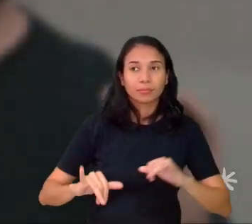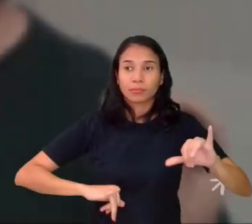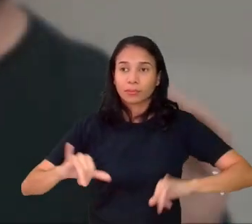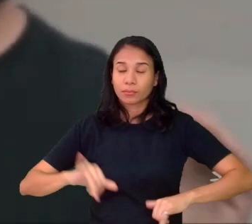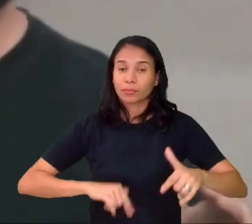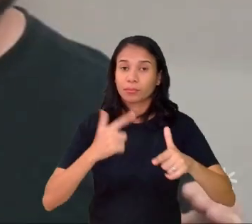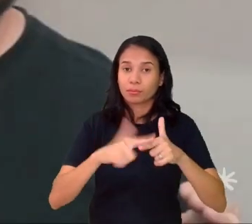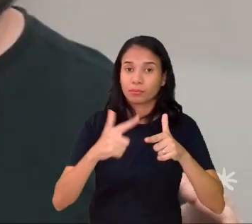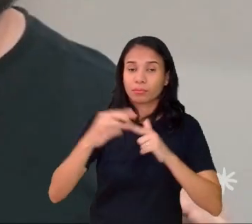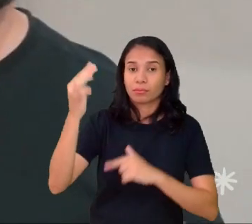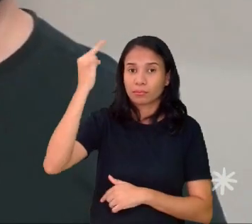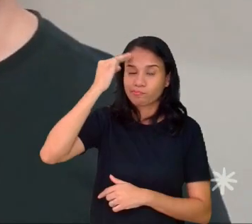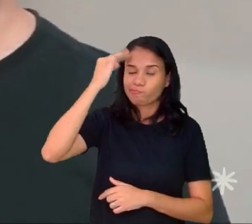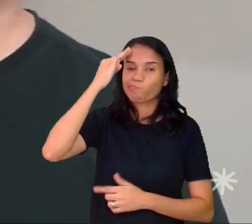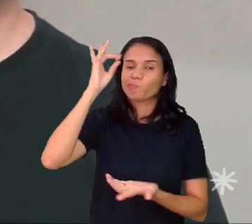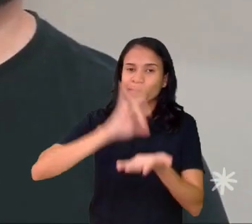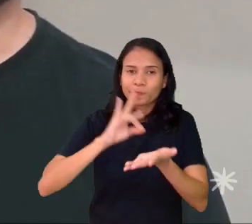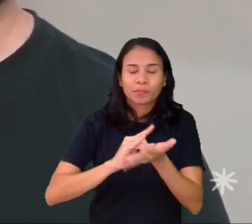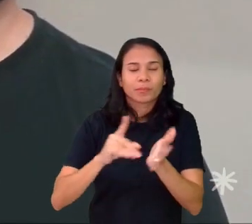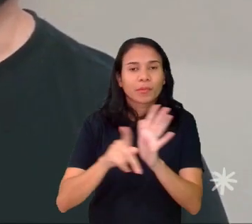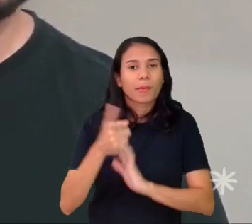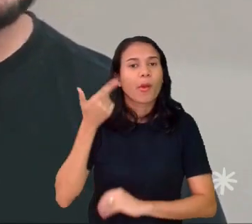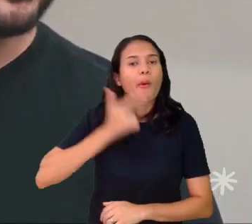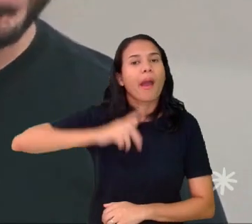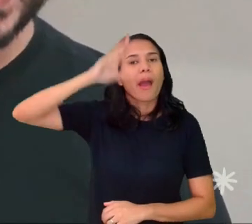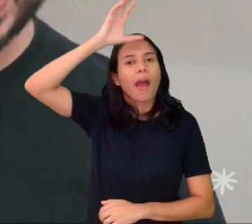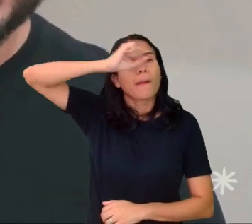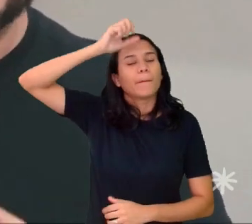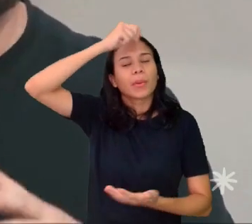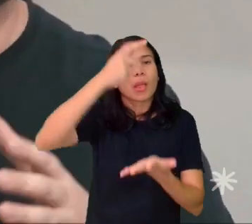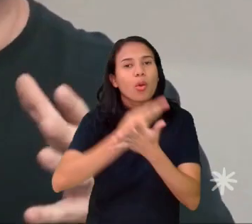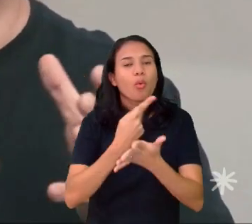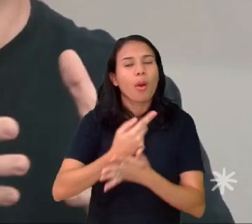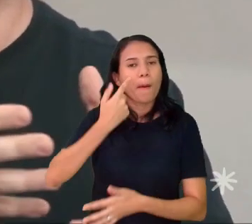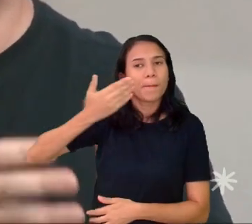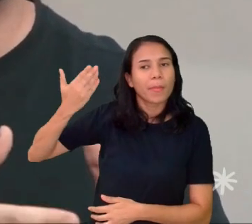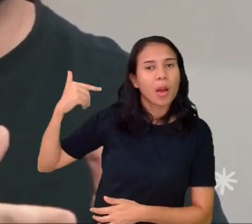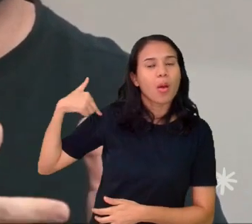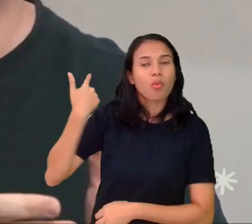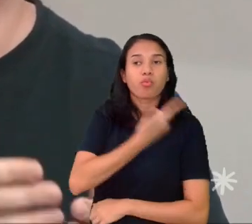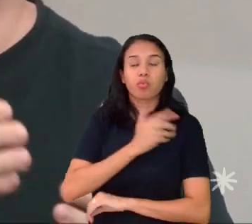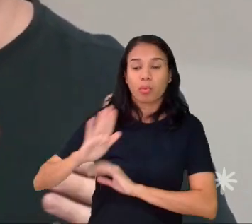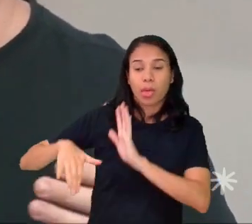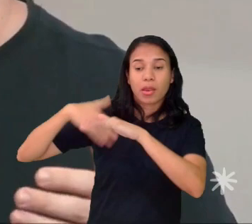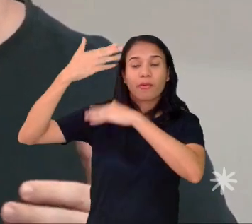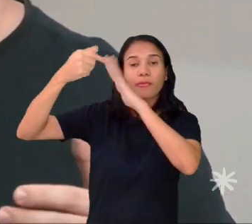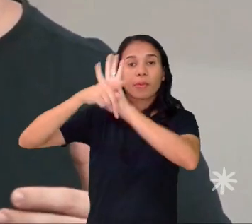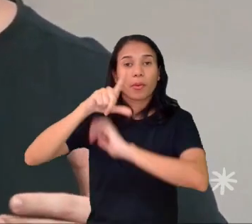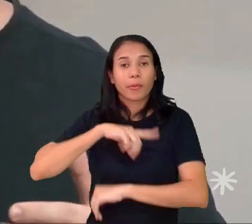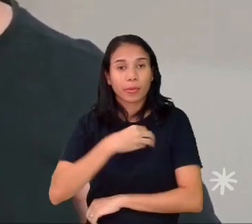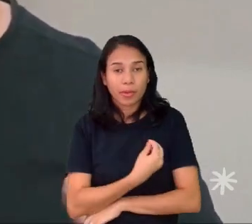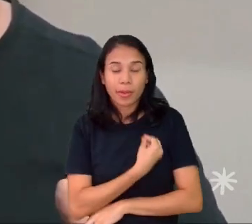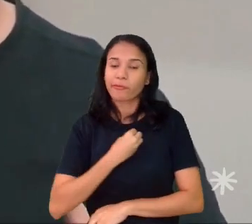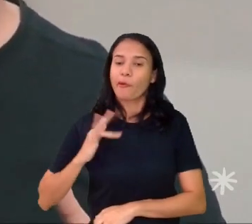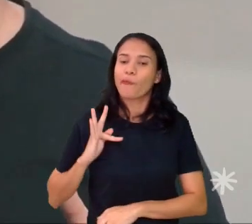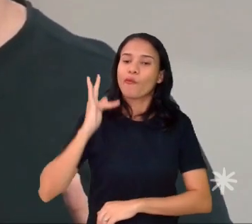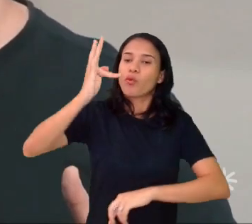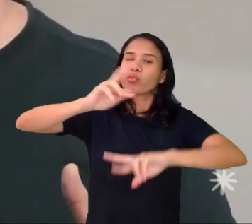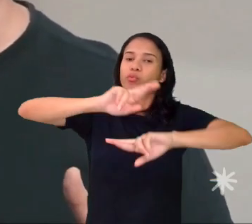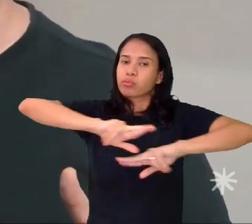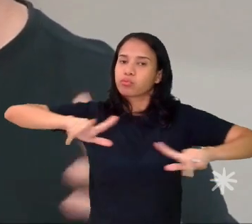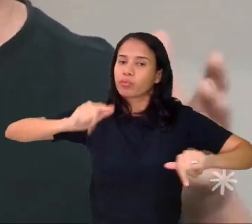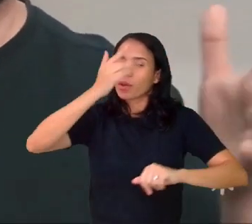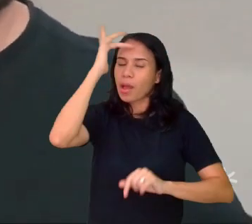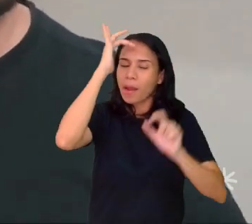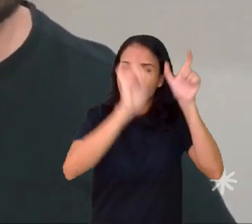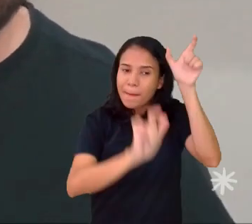de memória bastante crônico. Para se aprender com os erros do passado, para a gente poder construir em cima disso e fazer um futuro diferente, onde